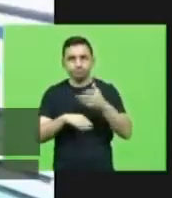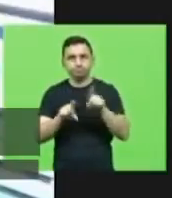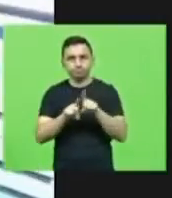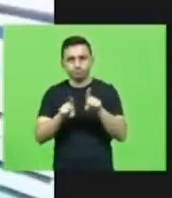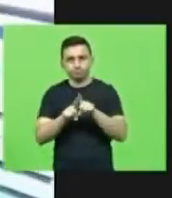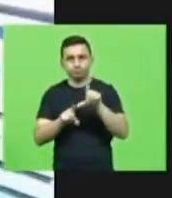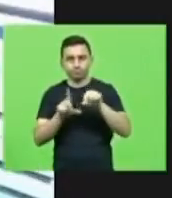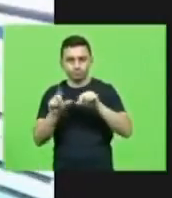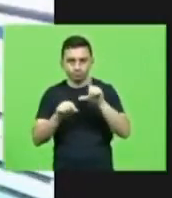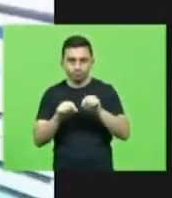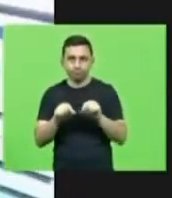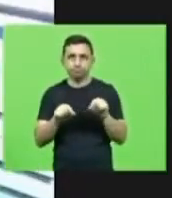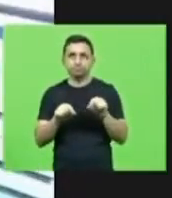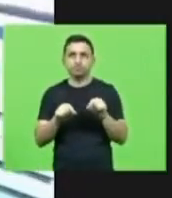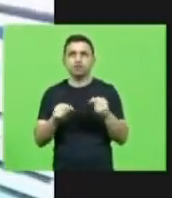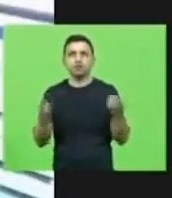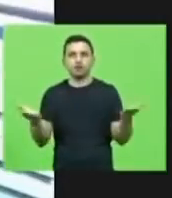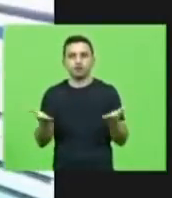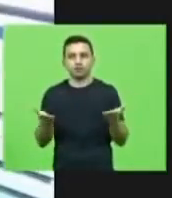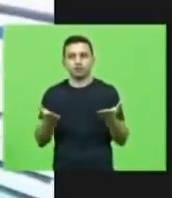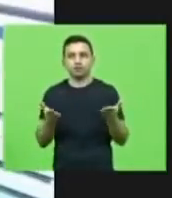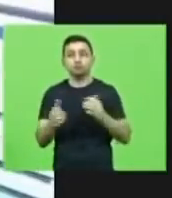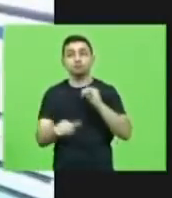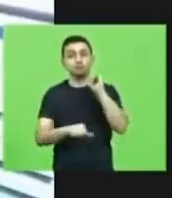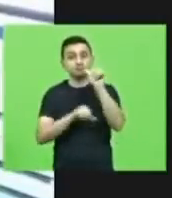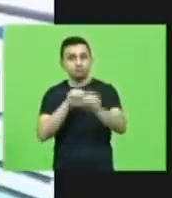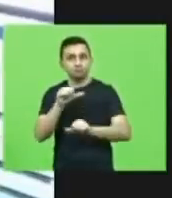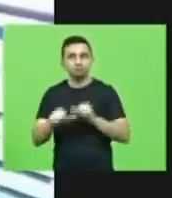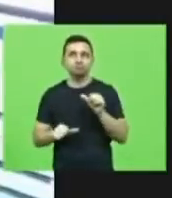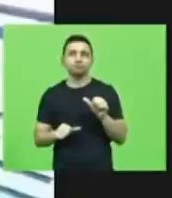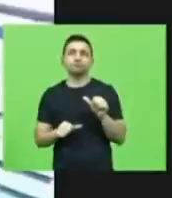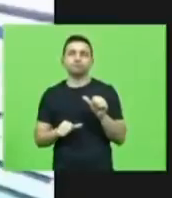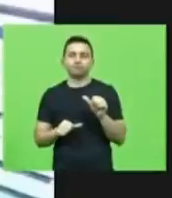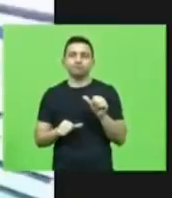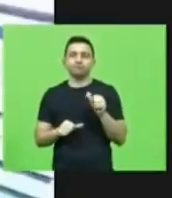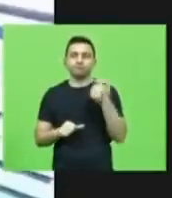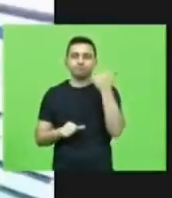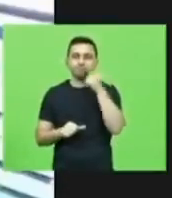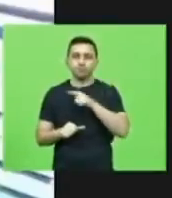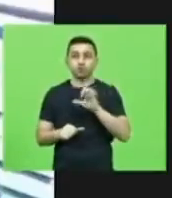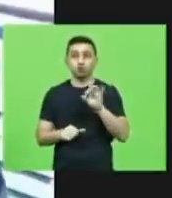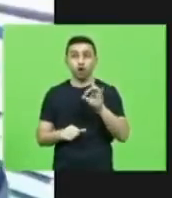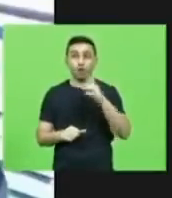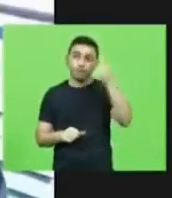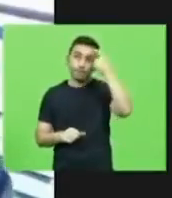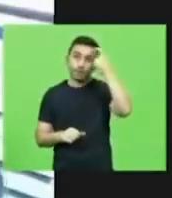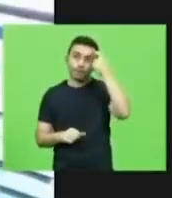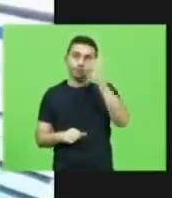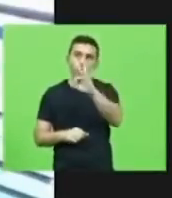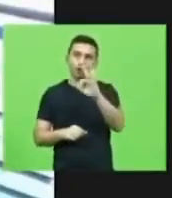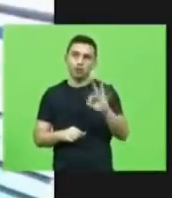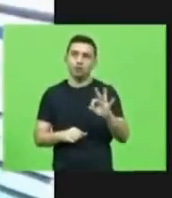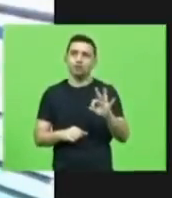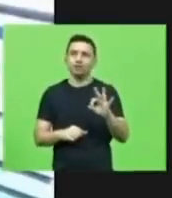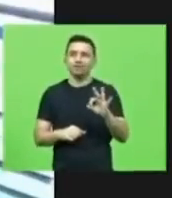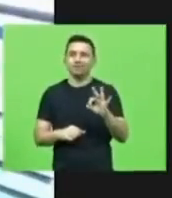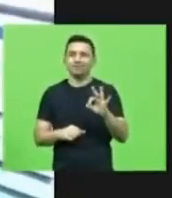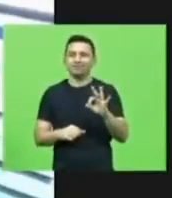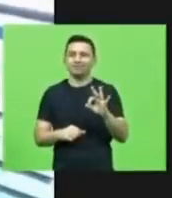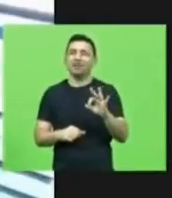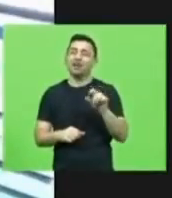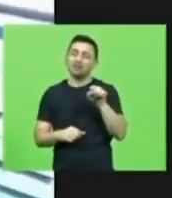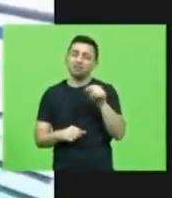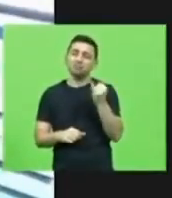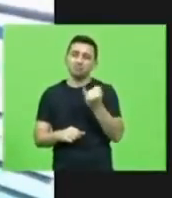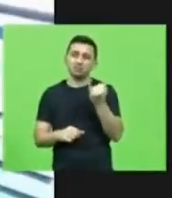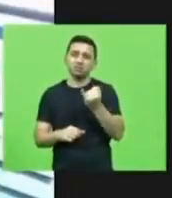eleitoral e que esse quadro só muda, né? Não adianta só a gente ter as cotas, elas são importantes durante um determinado